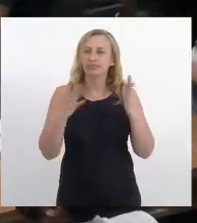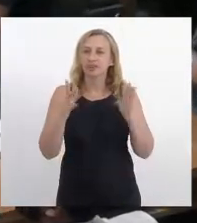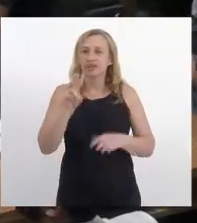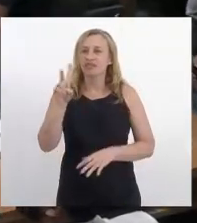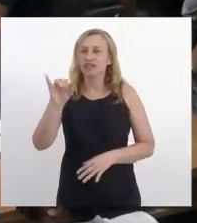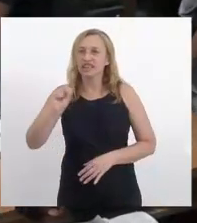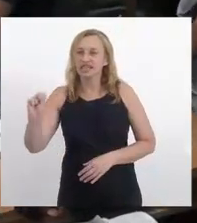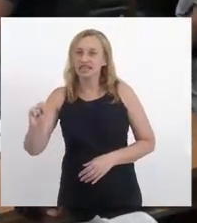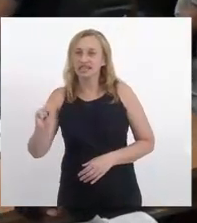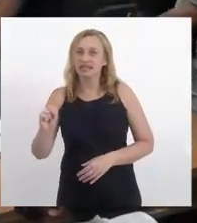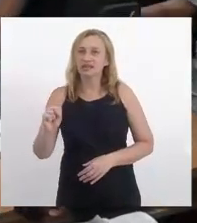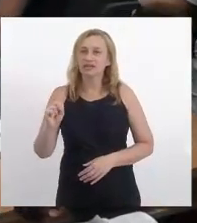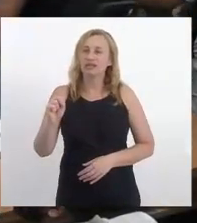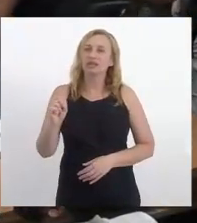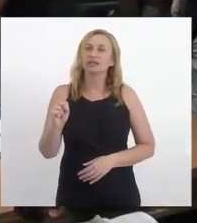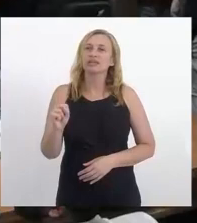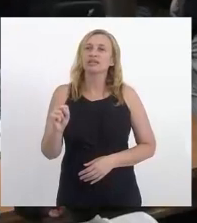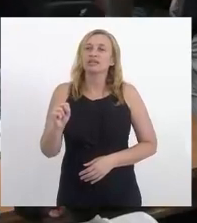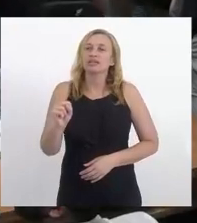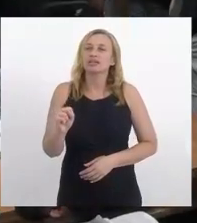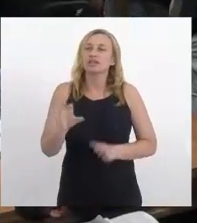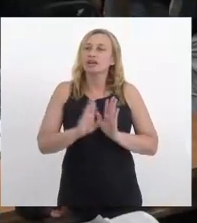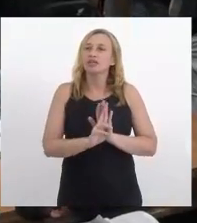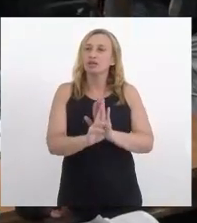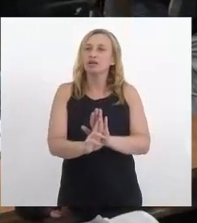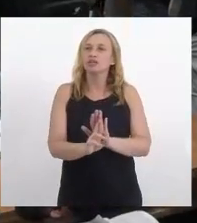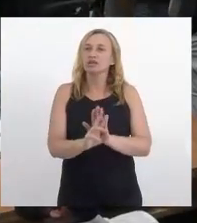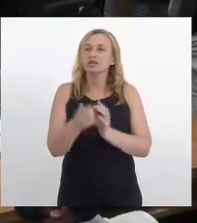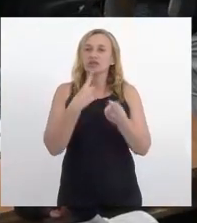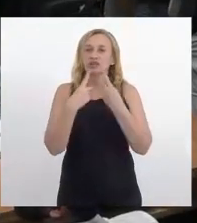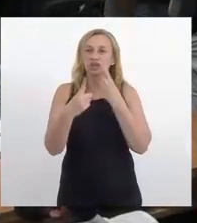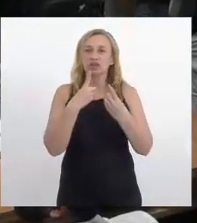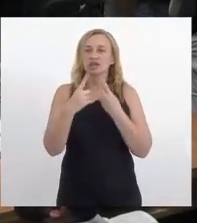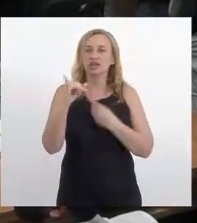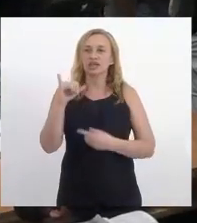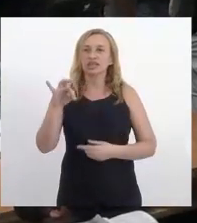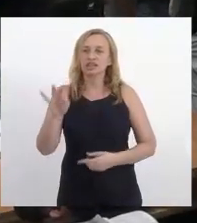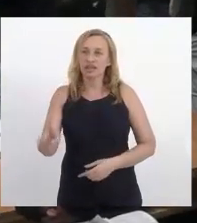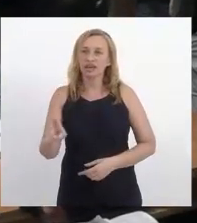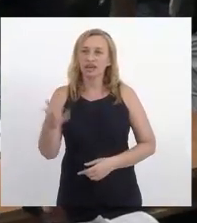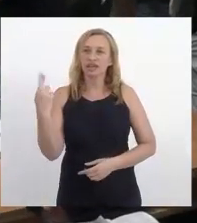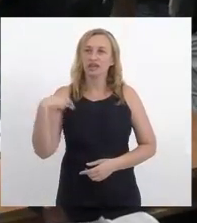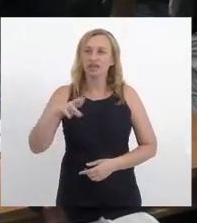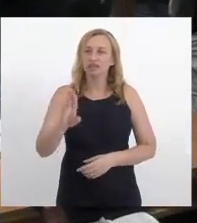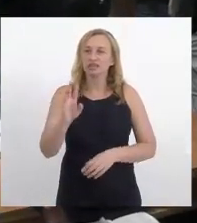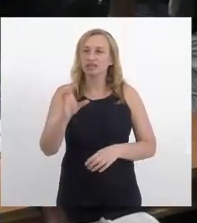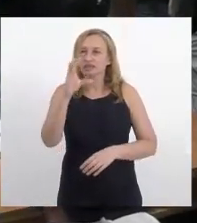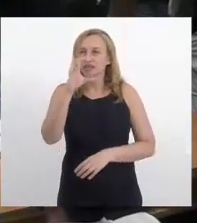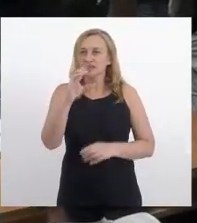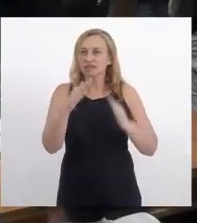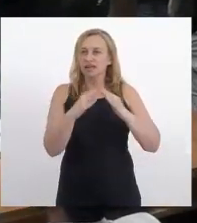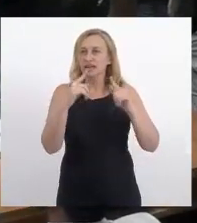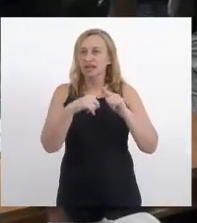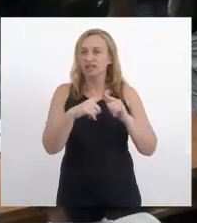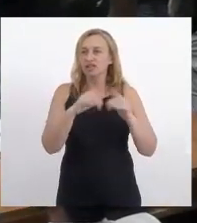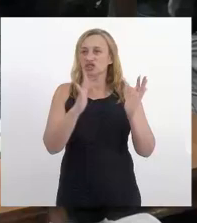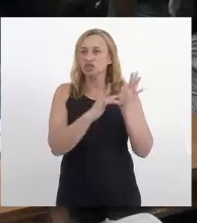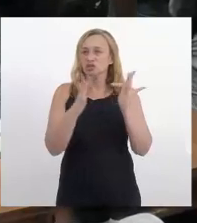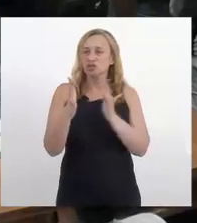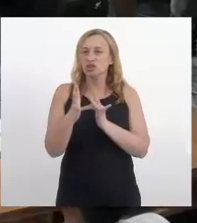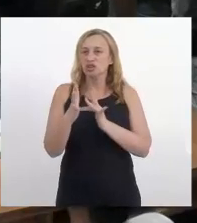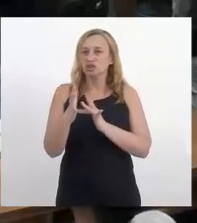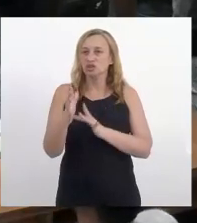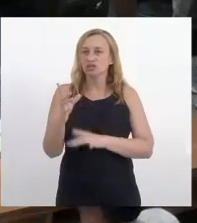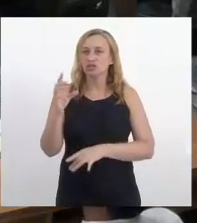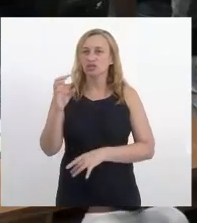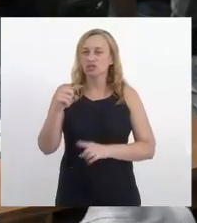Vanessa Machado Gonçalves de Oliveira, representante do diálogo interreligioso da Igreja Jesus Cristo dos Santos dos Últimos